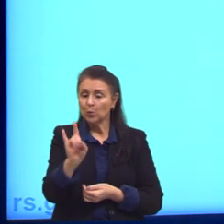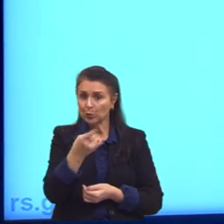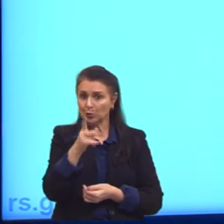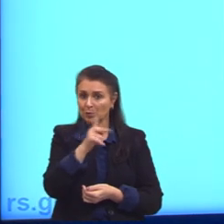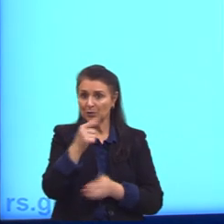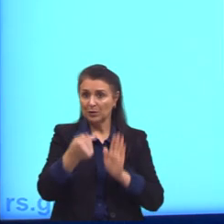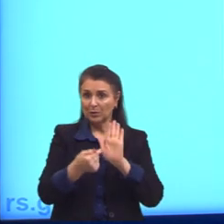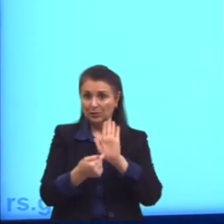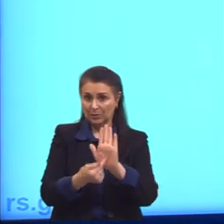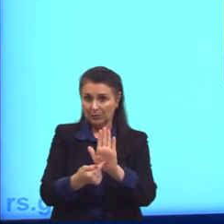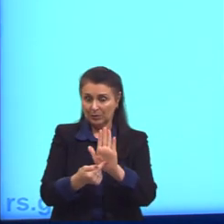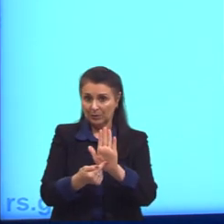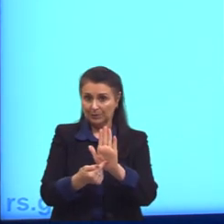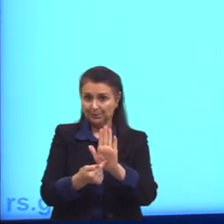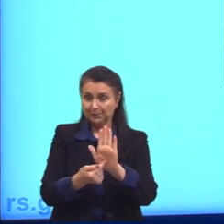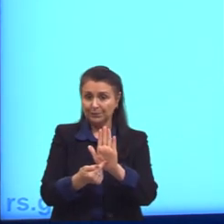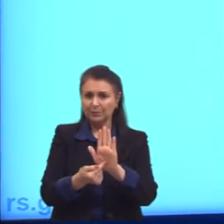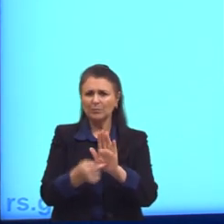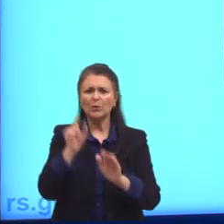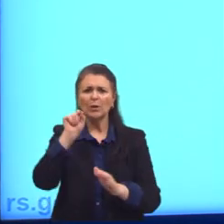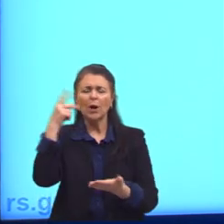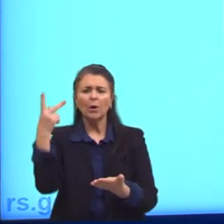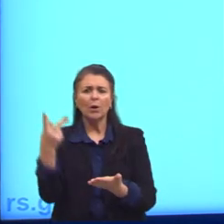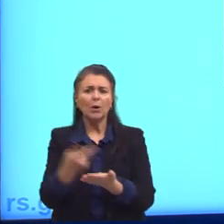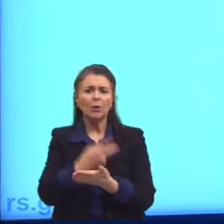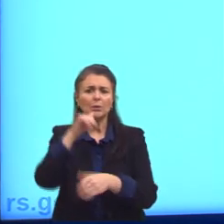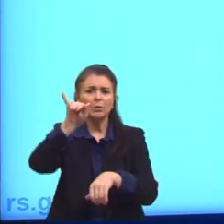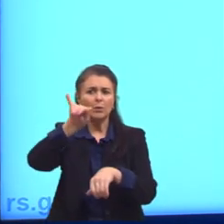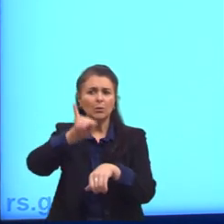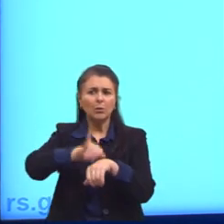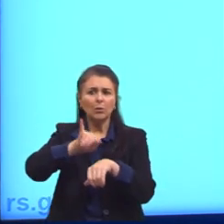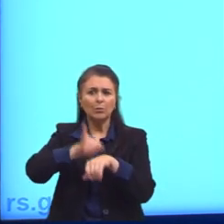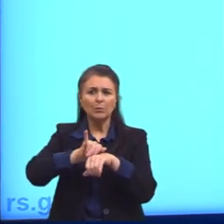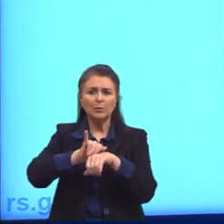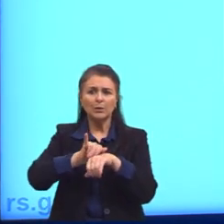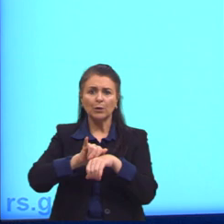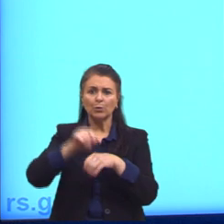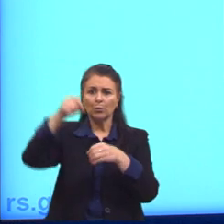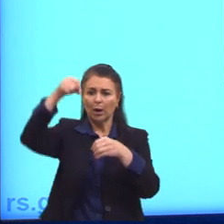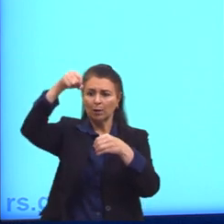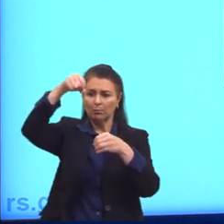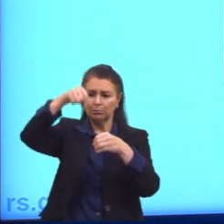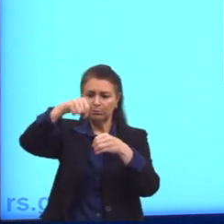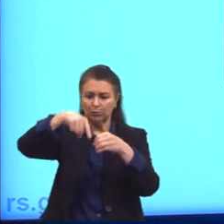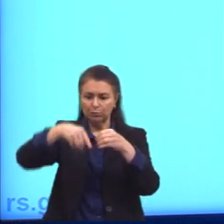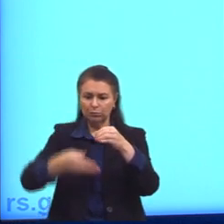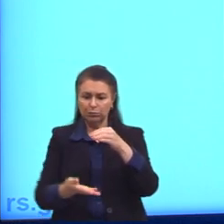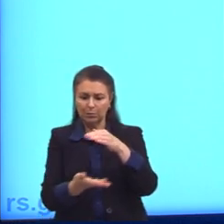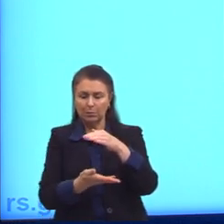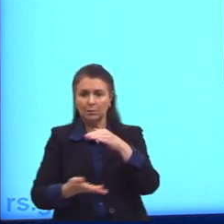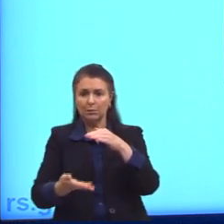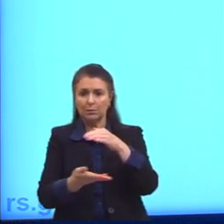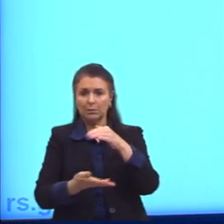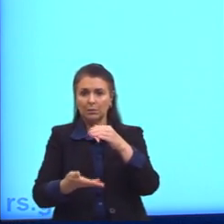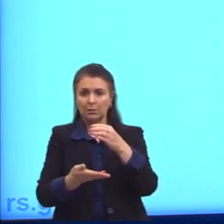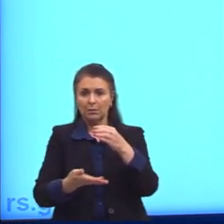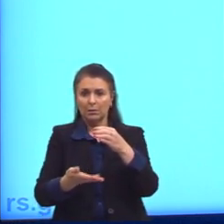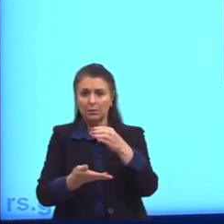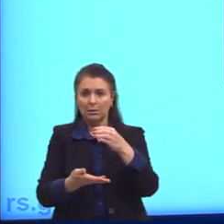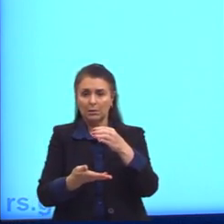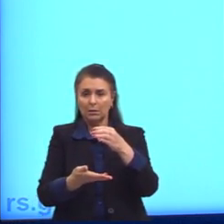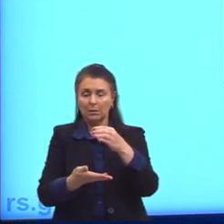caso aqui que não é tô convencional Tá mas o que que acontece quando objeto Então vai parar direto no fundo tá aqui